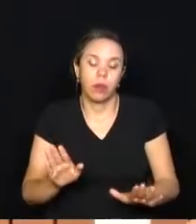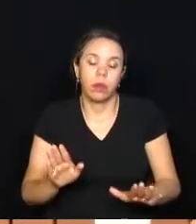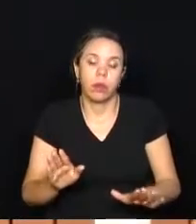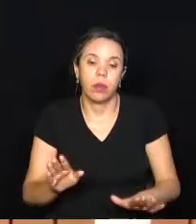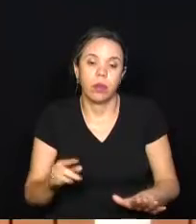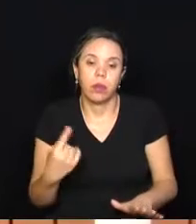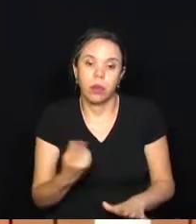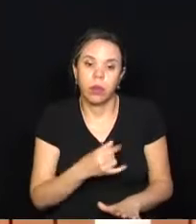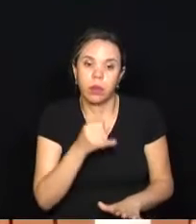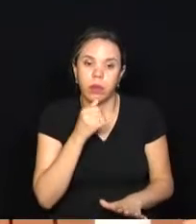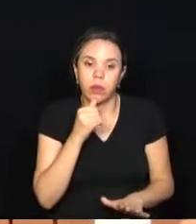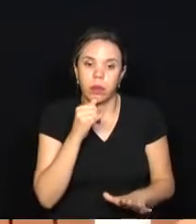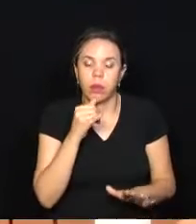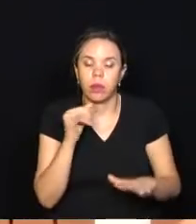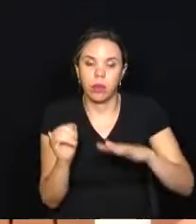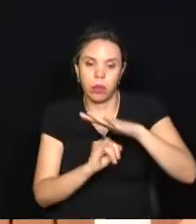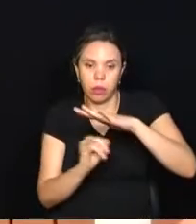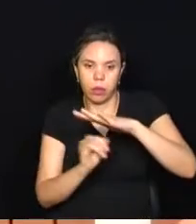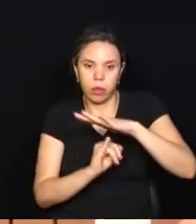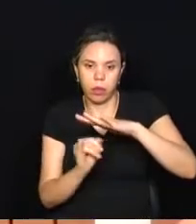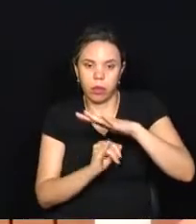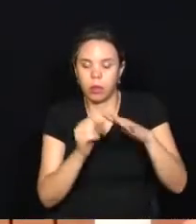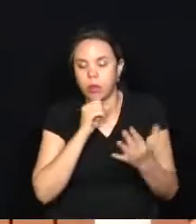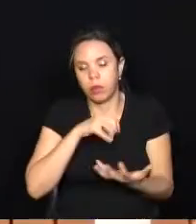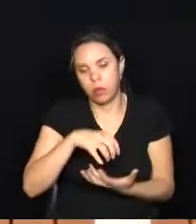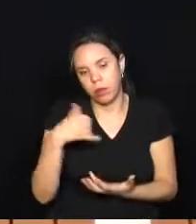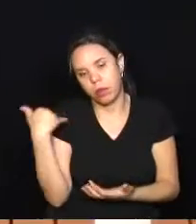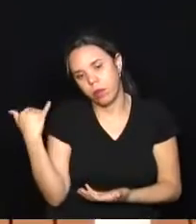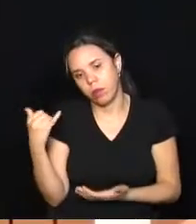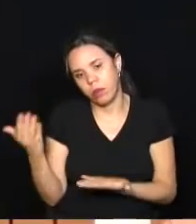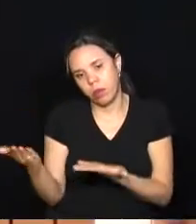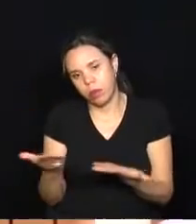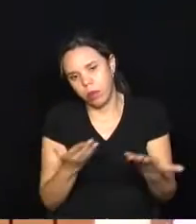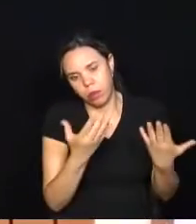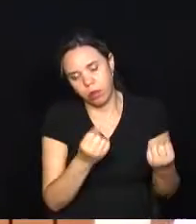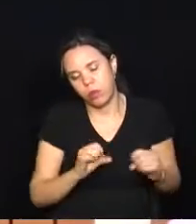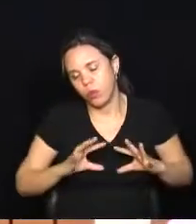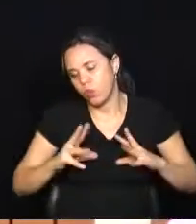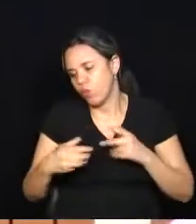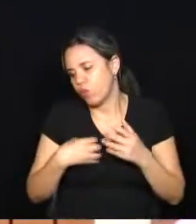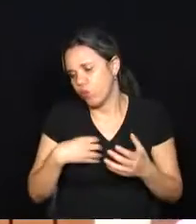as casas elas têm que receber todo tipo de